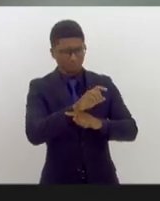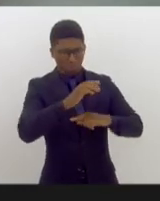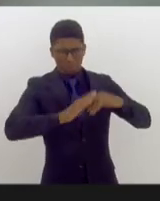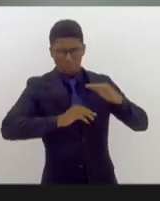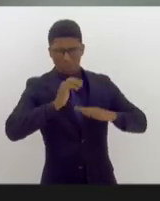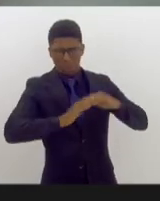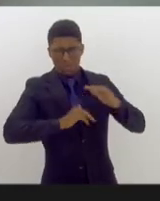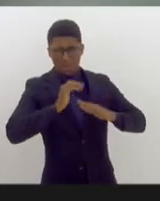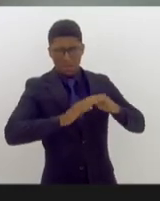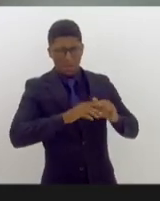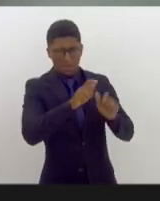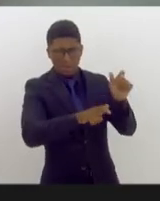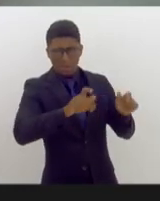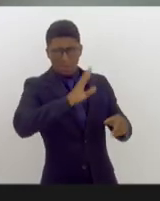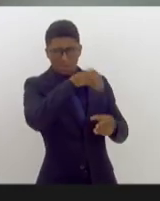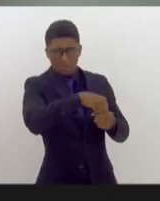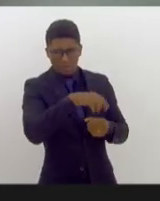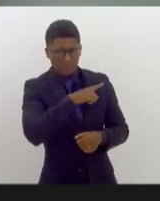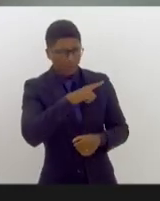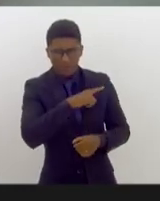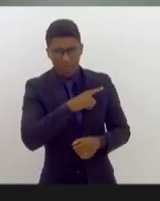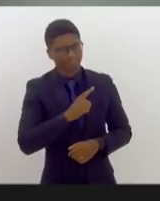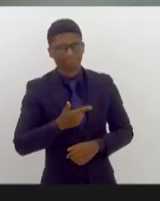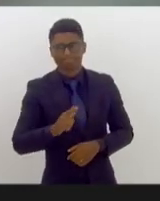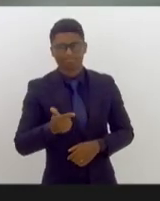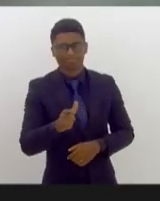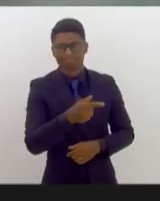público. Então, eu também me permitiria, né,